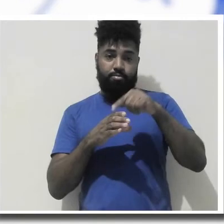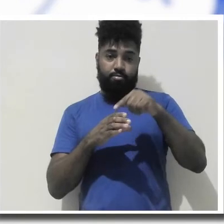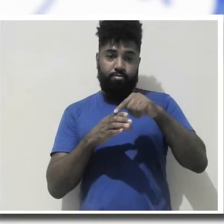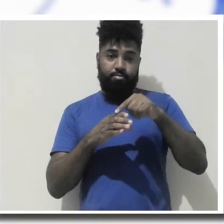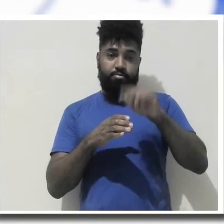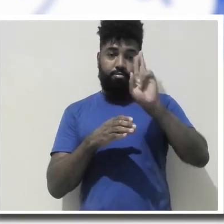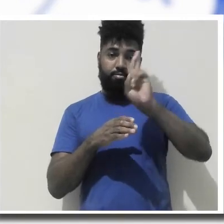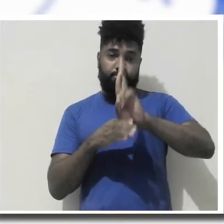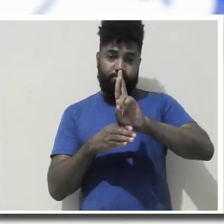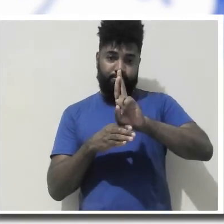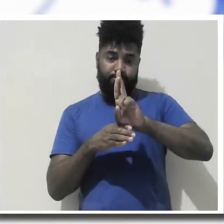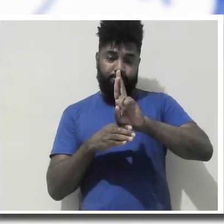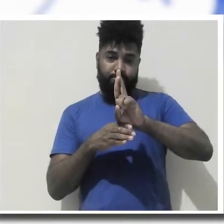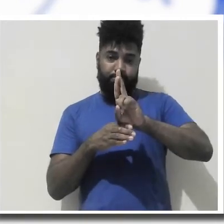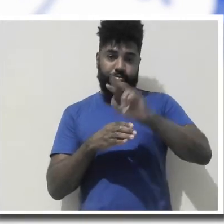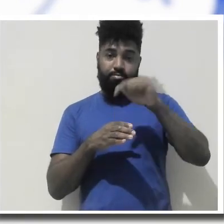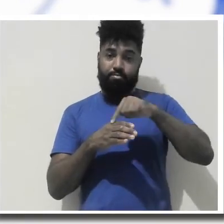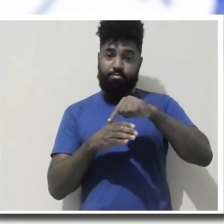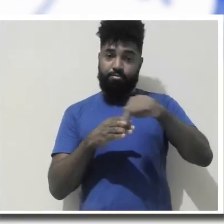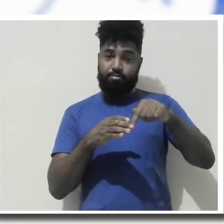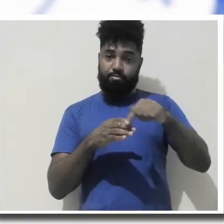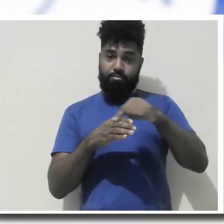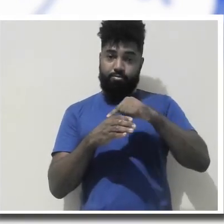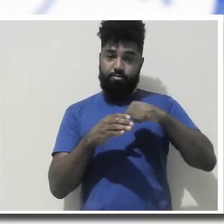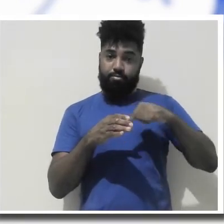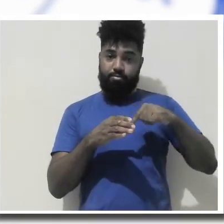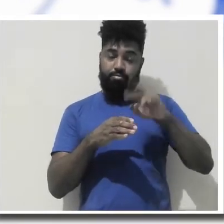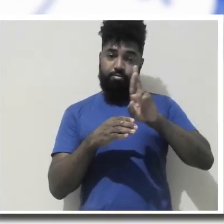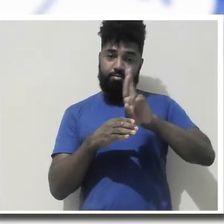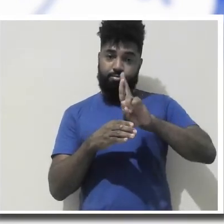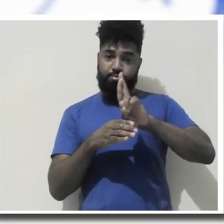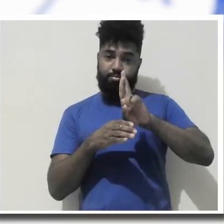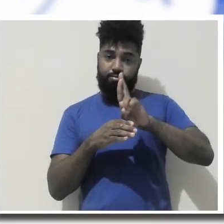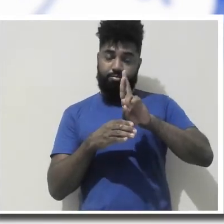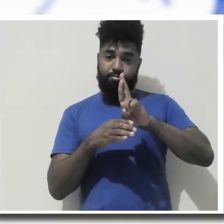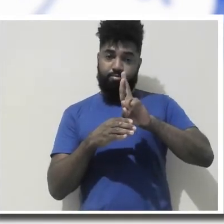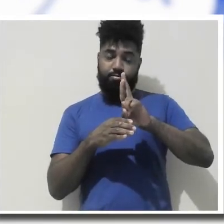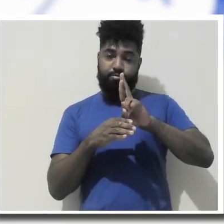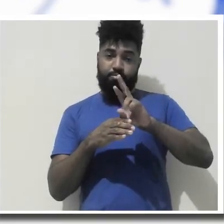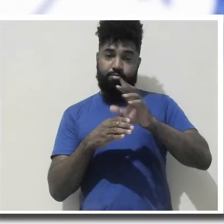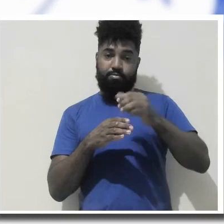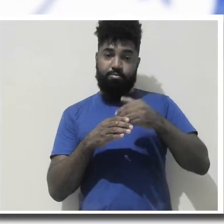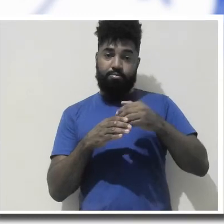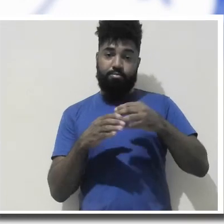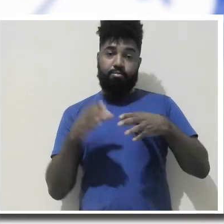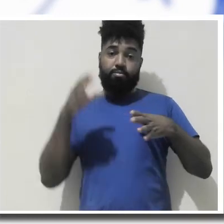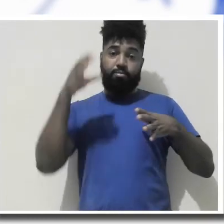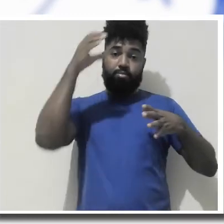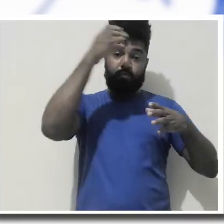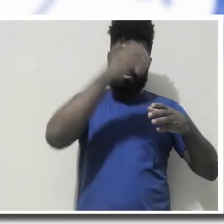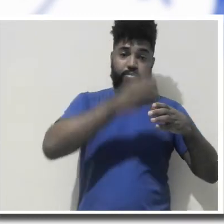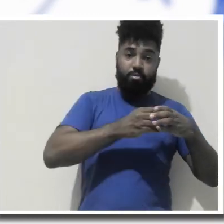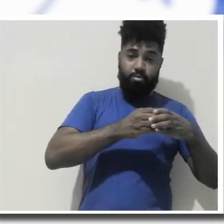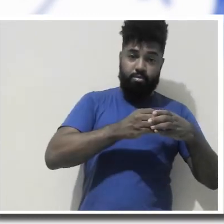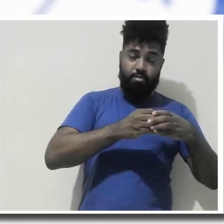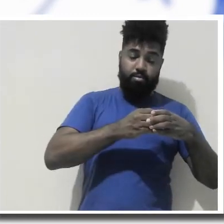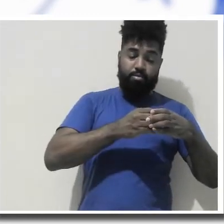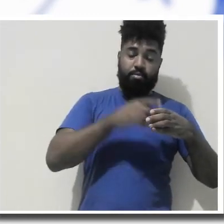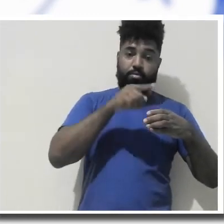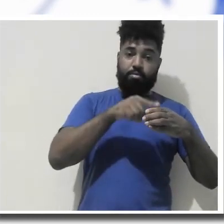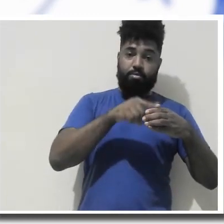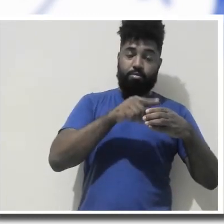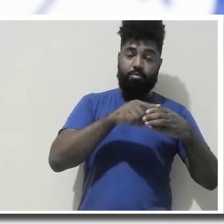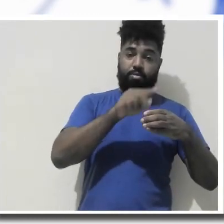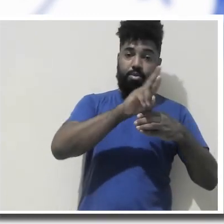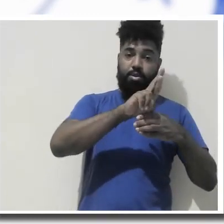dos racionais. O conjunto dos racionais está contido no conjunto